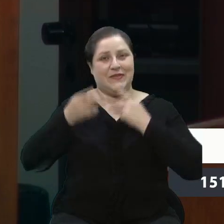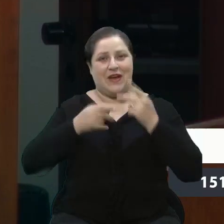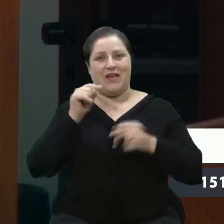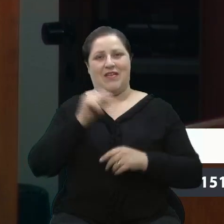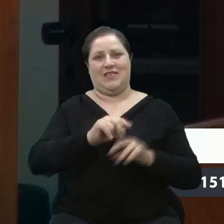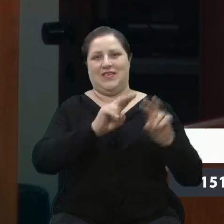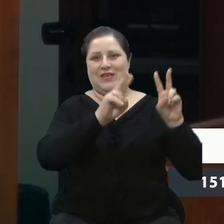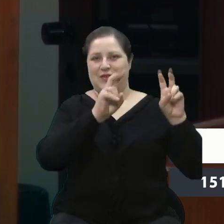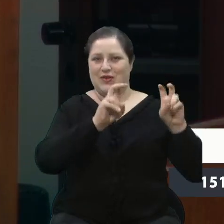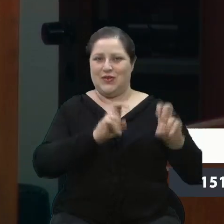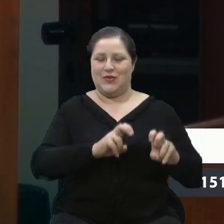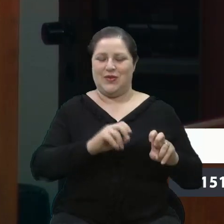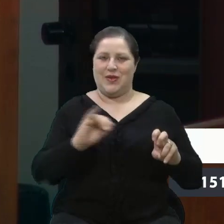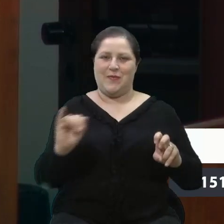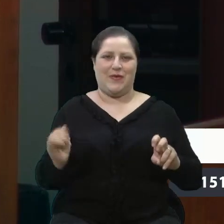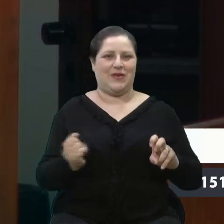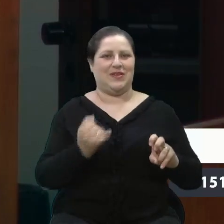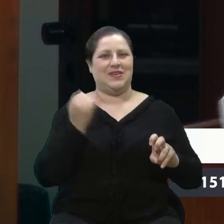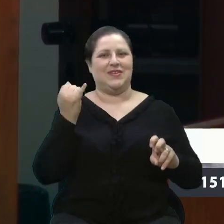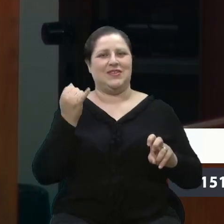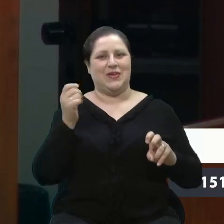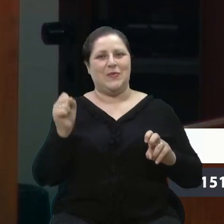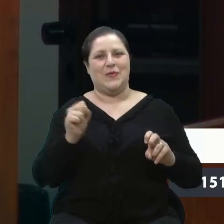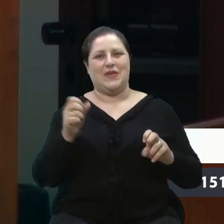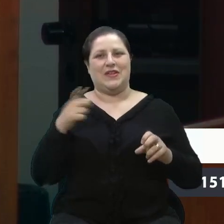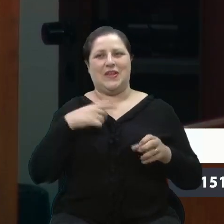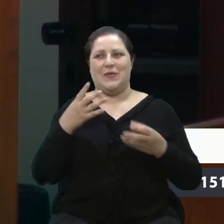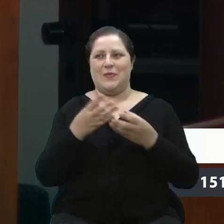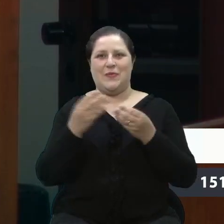é importante e ela pode dar um retorno muito